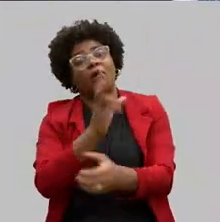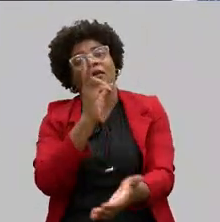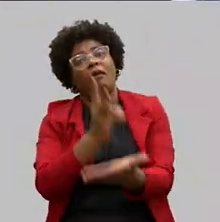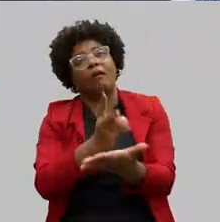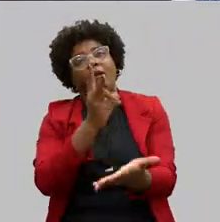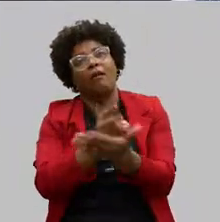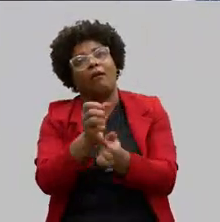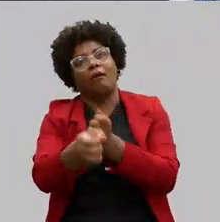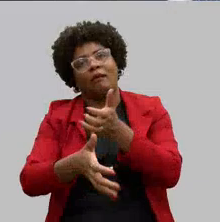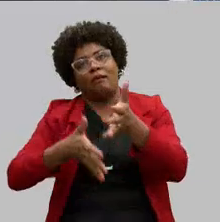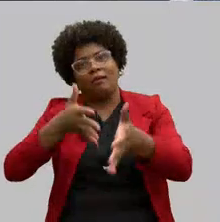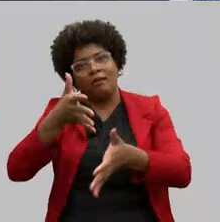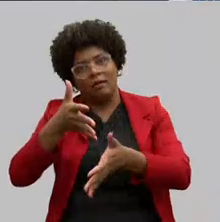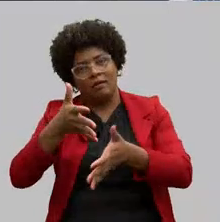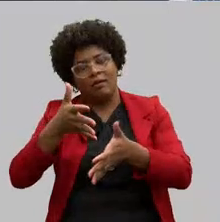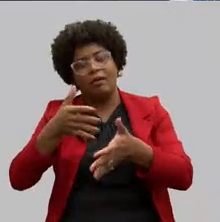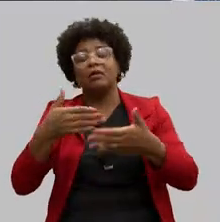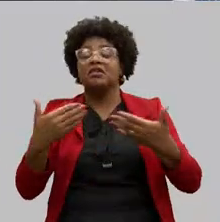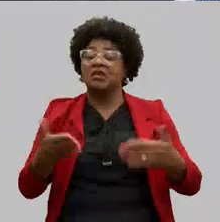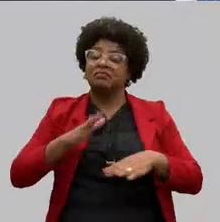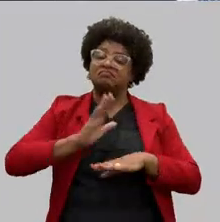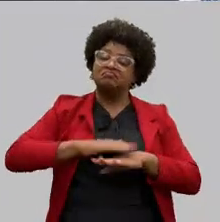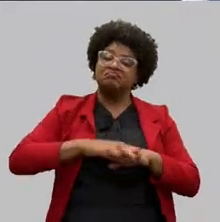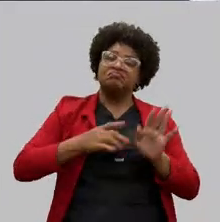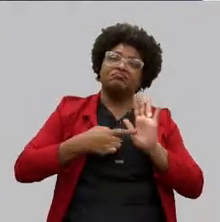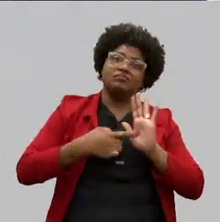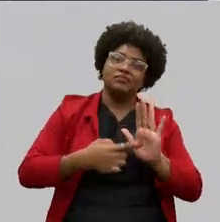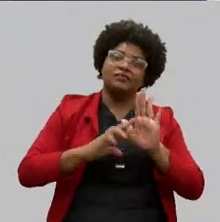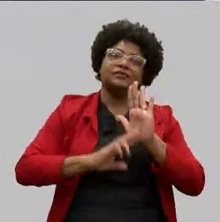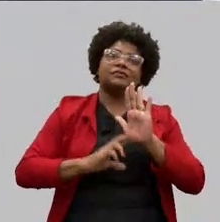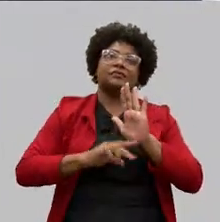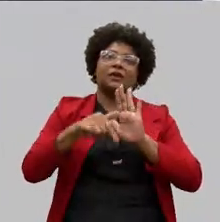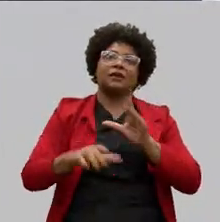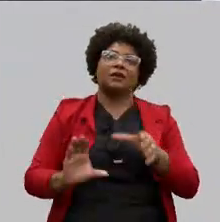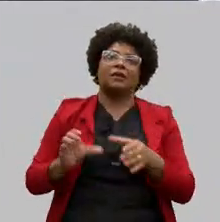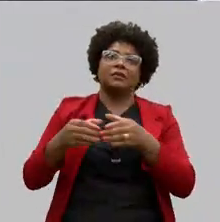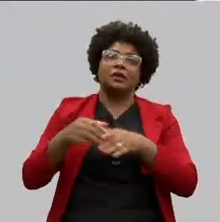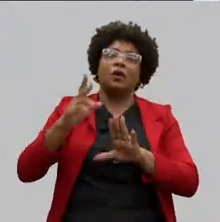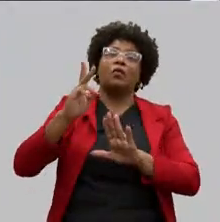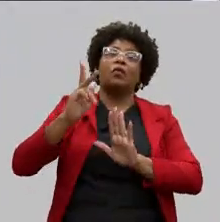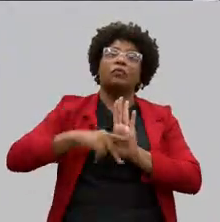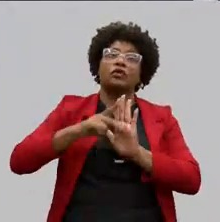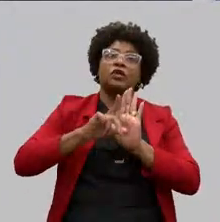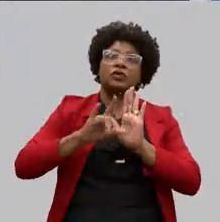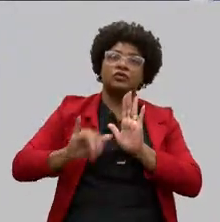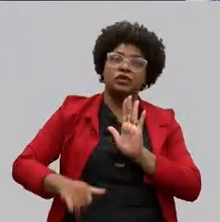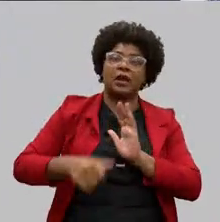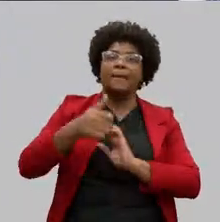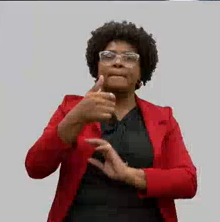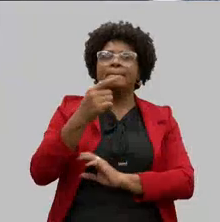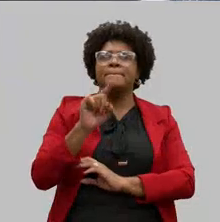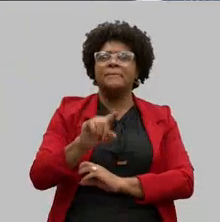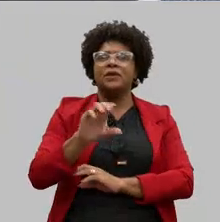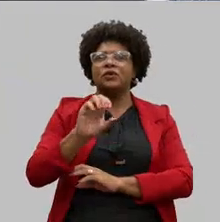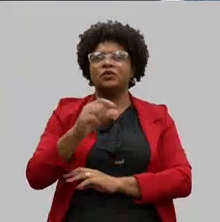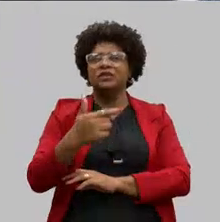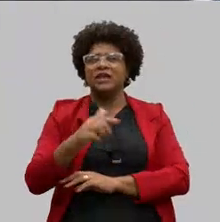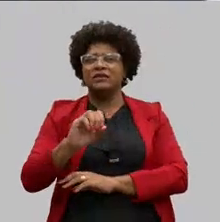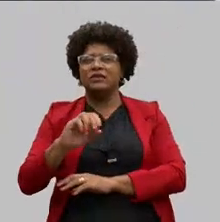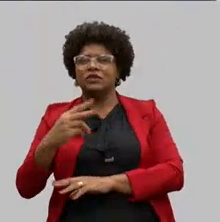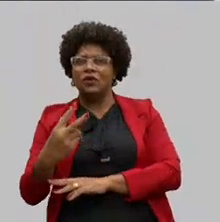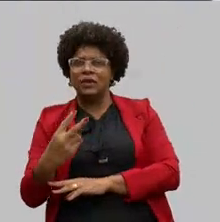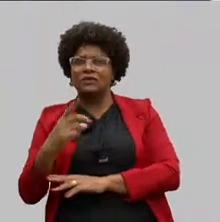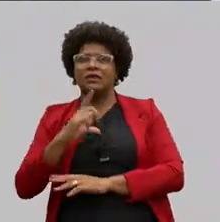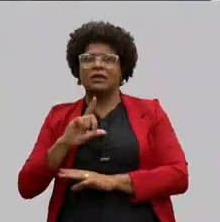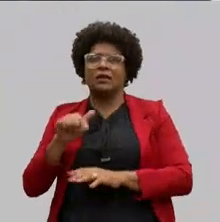apresentei um requerimento para que aqui na comissão porque o projeto de lei 1202 passará por esta comissão para que o governo seja